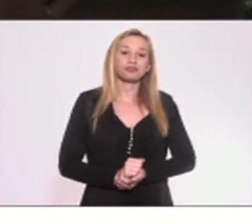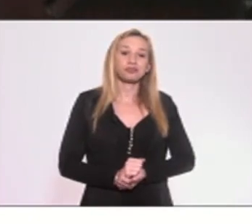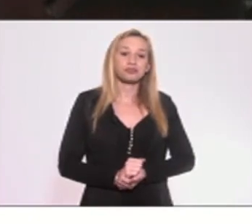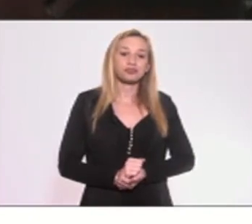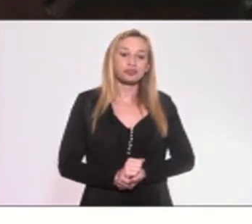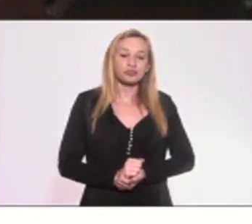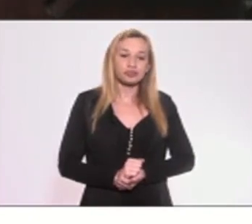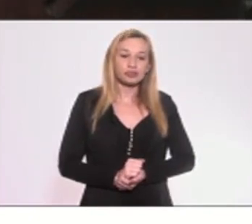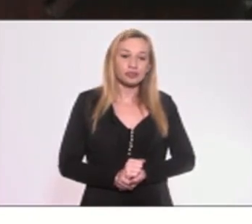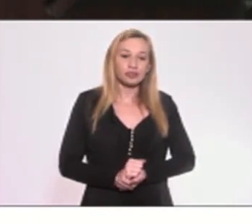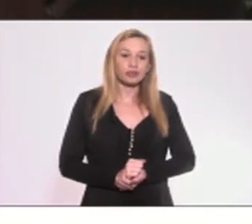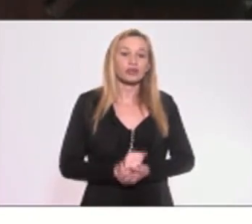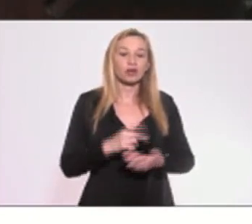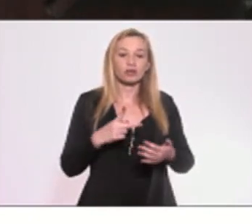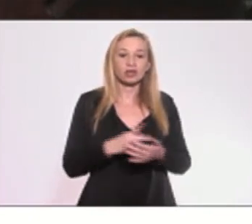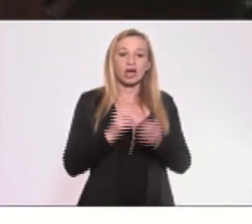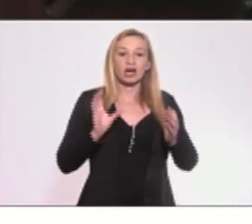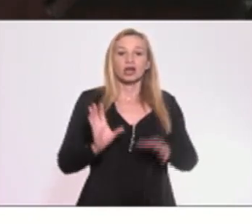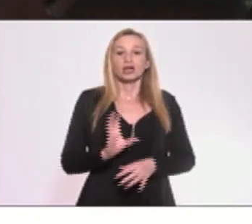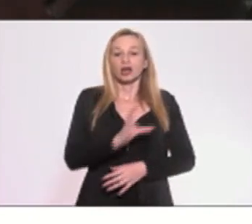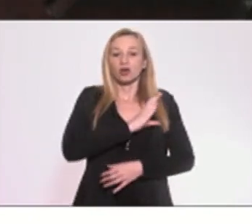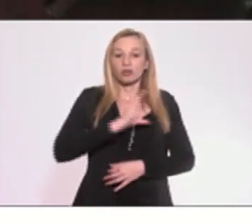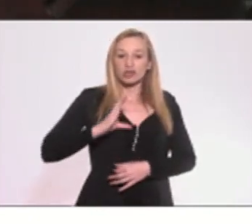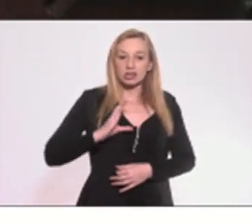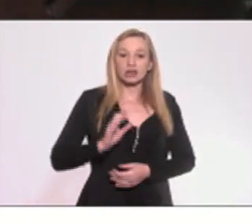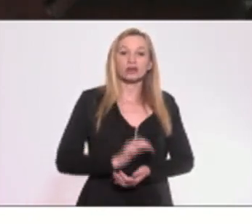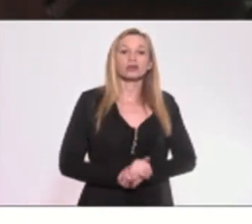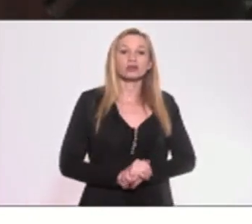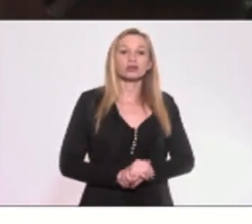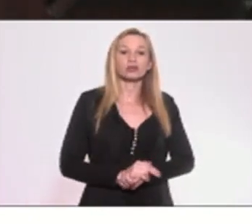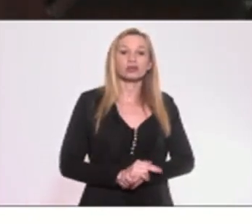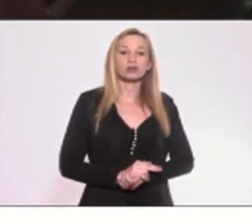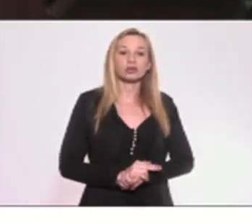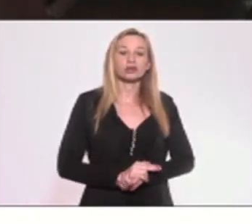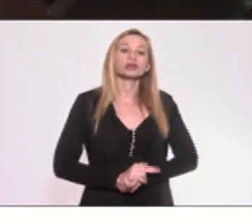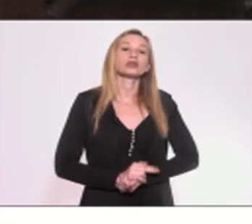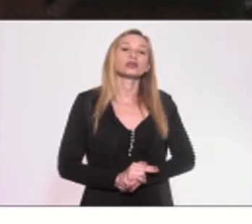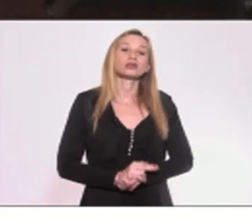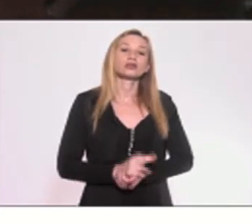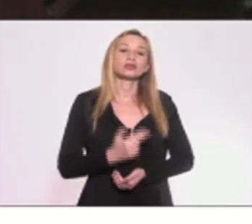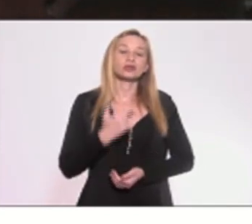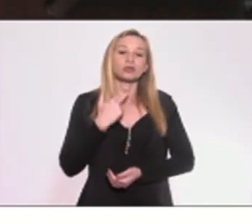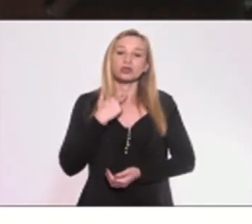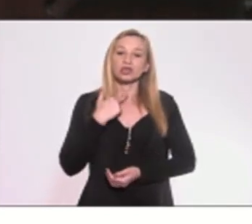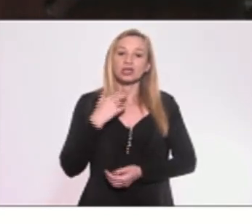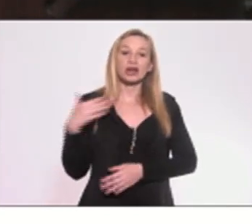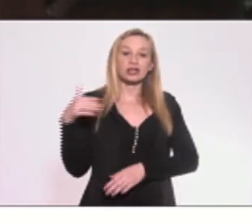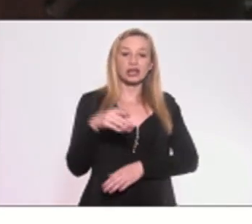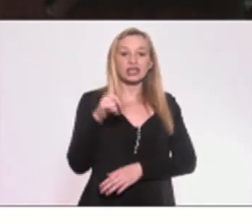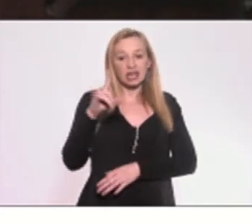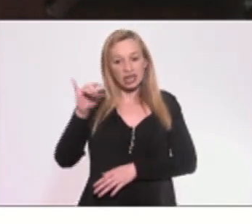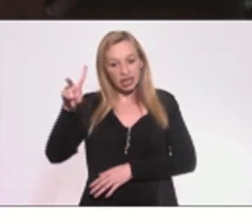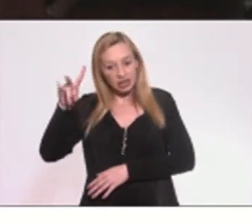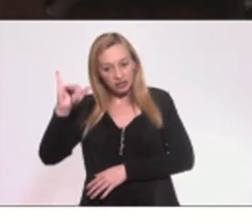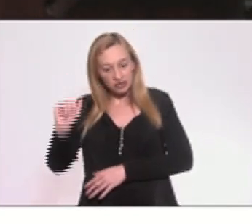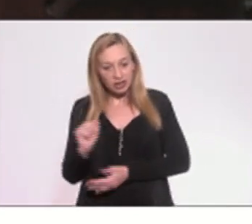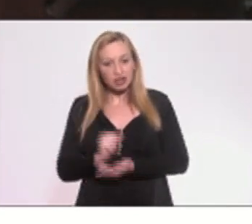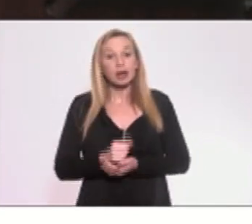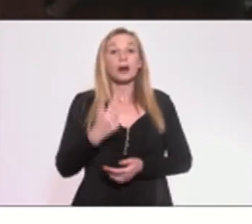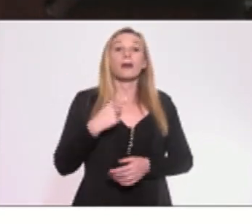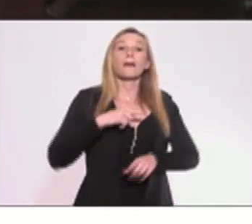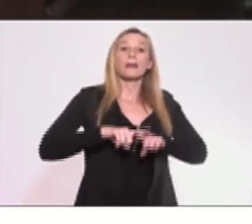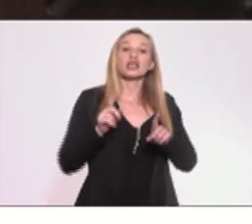a comissão não podia ter entrada do público, a entrada da mídia, mas eu coloquei